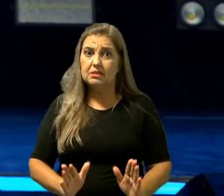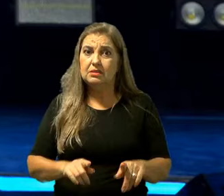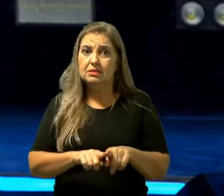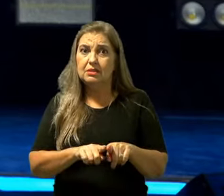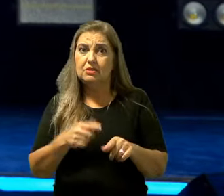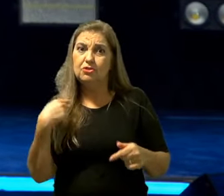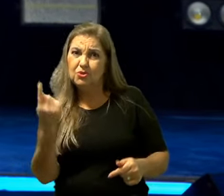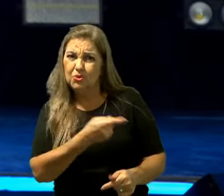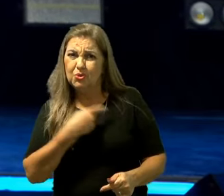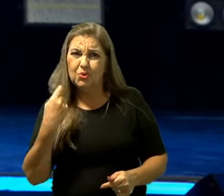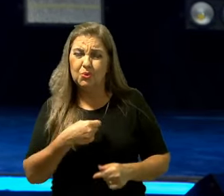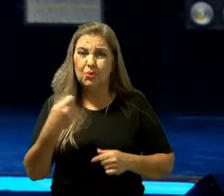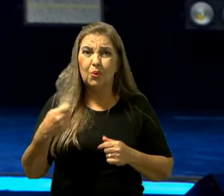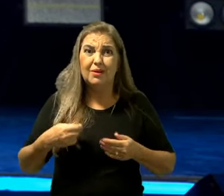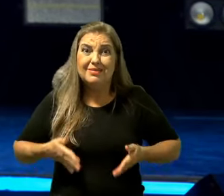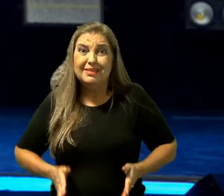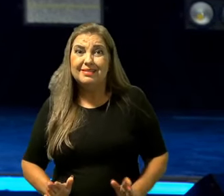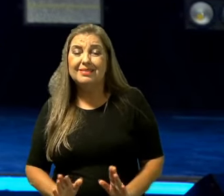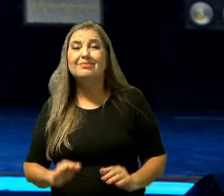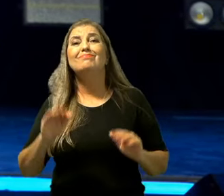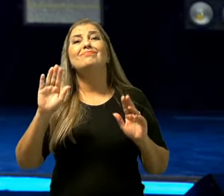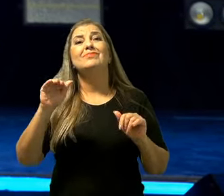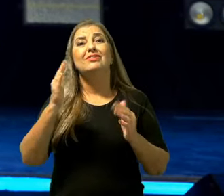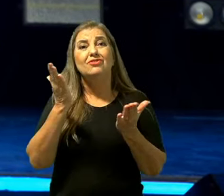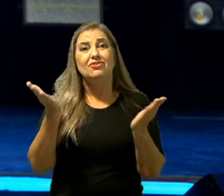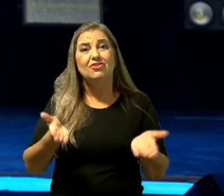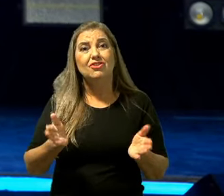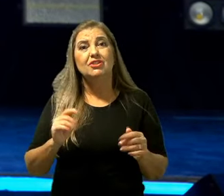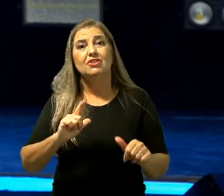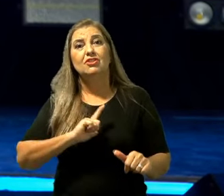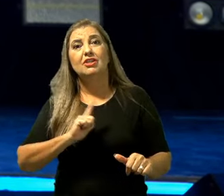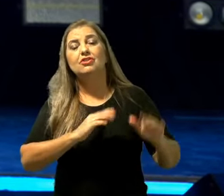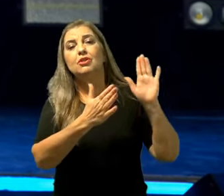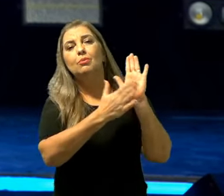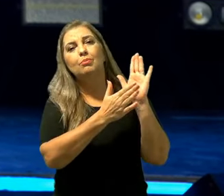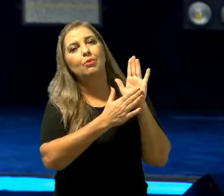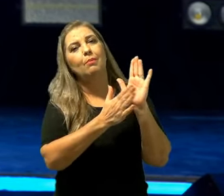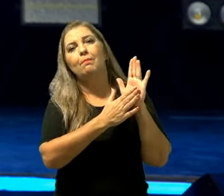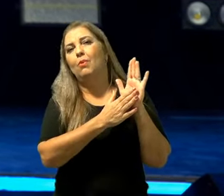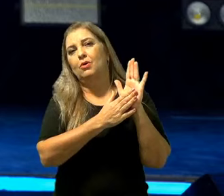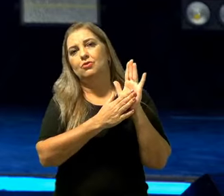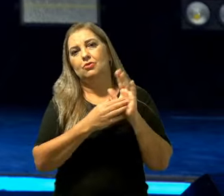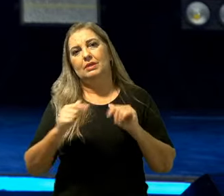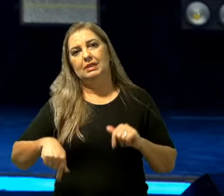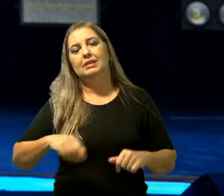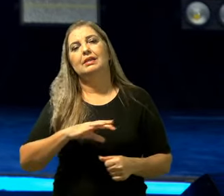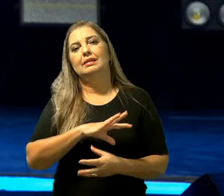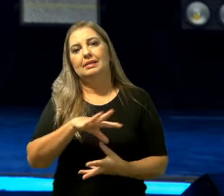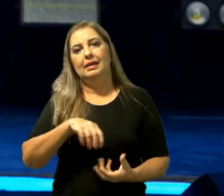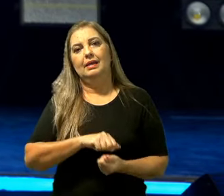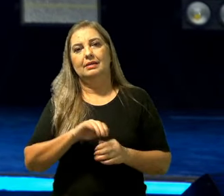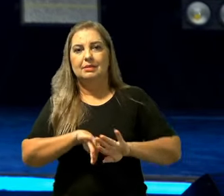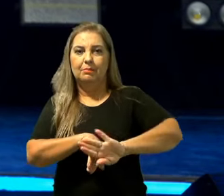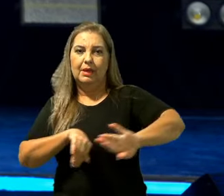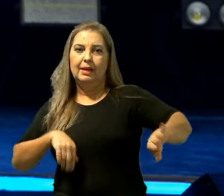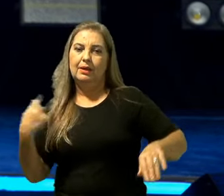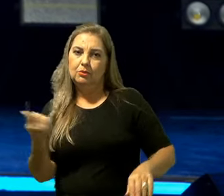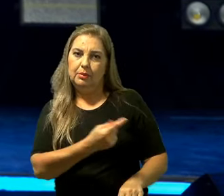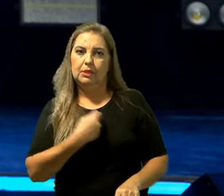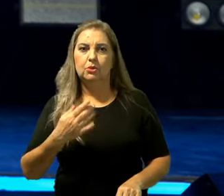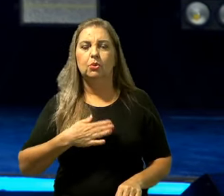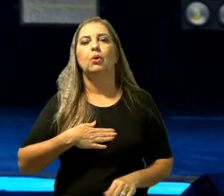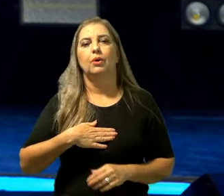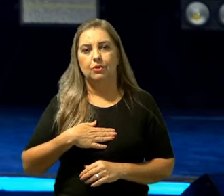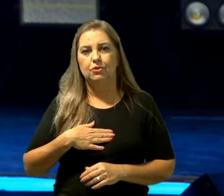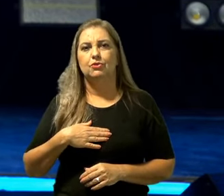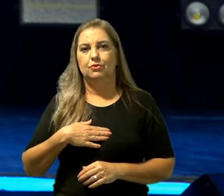antes de nós existirmos, já havia um propósito divino separado para cada um de nós. Deus não foi pego de surpresa com a